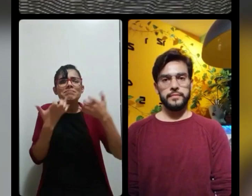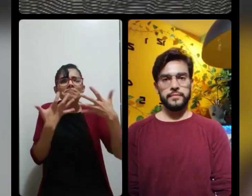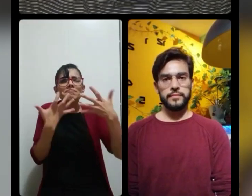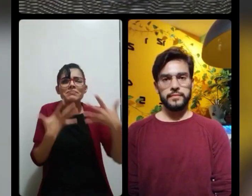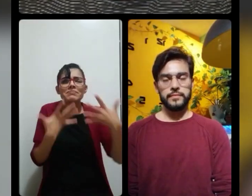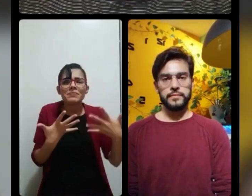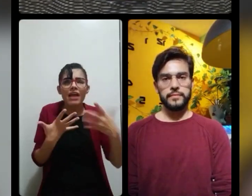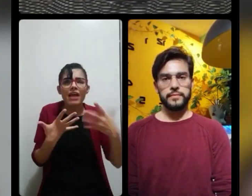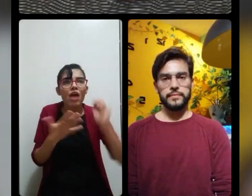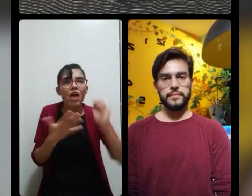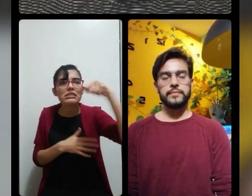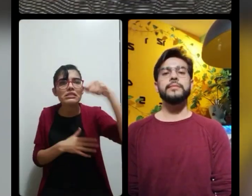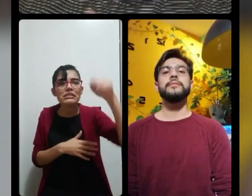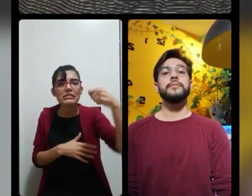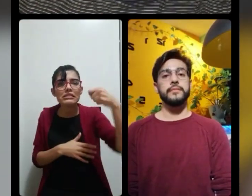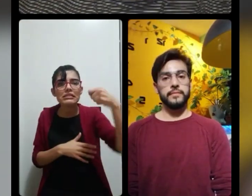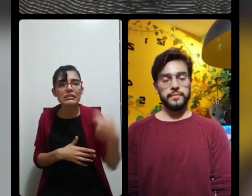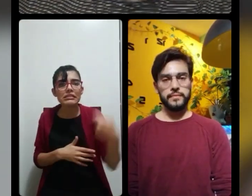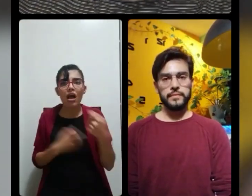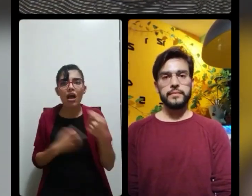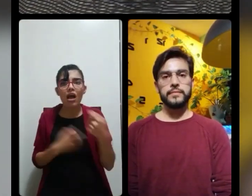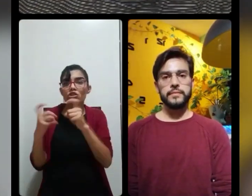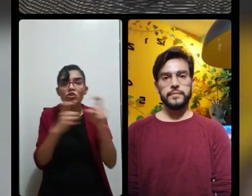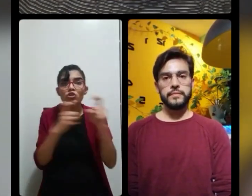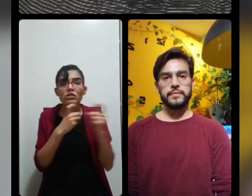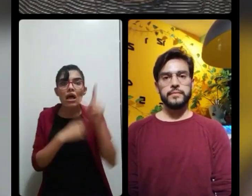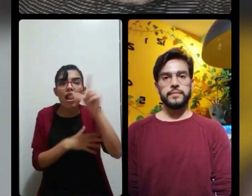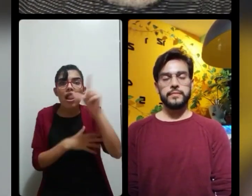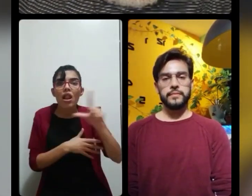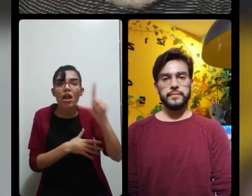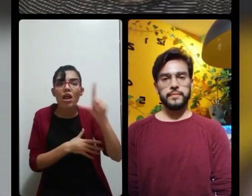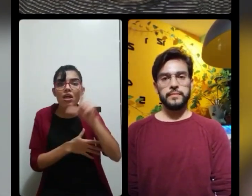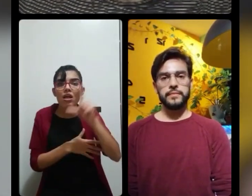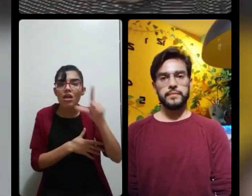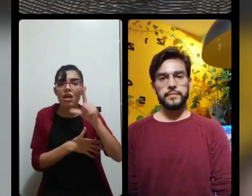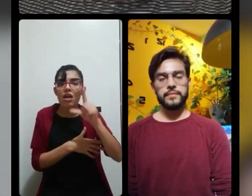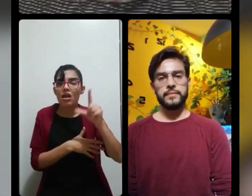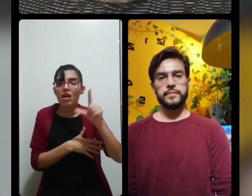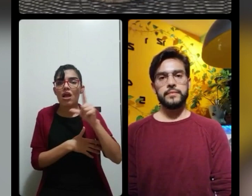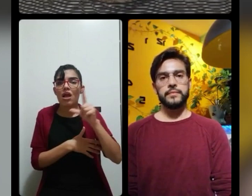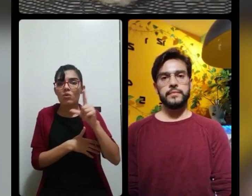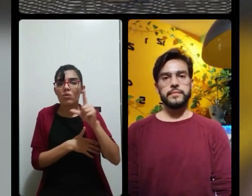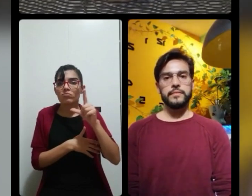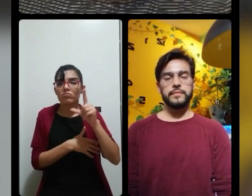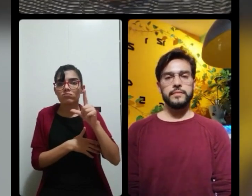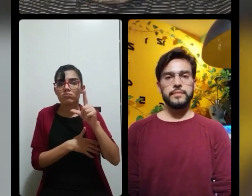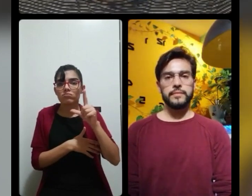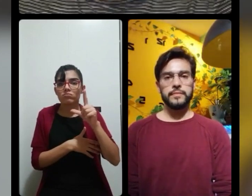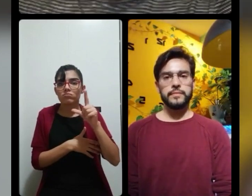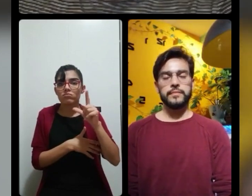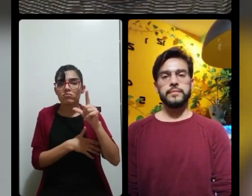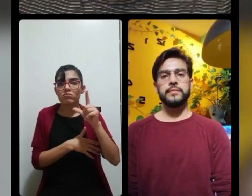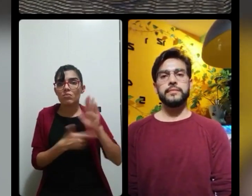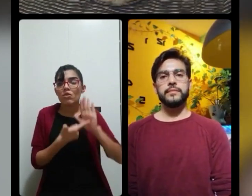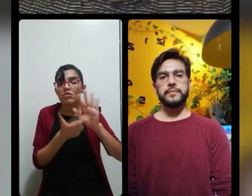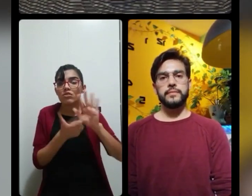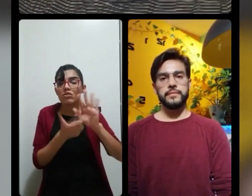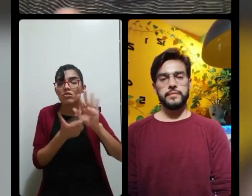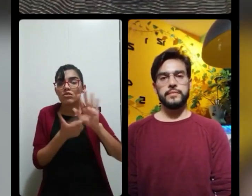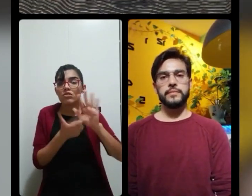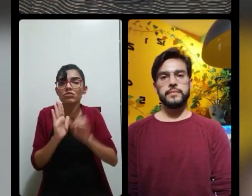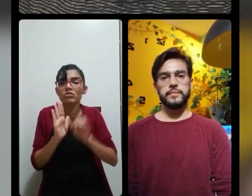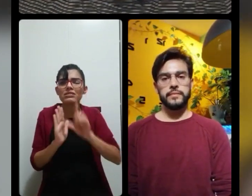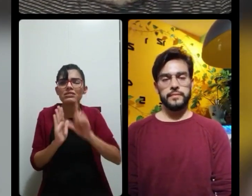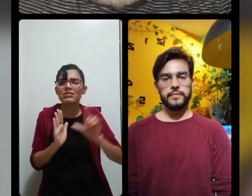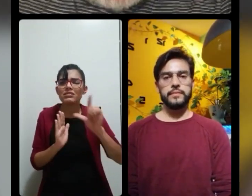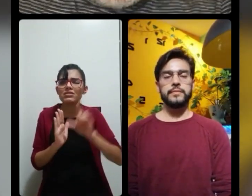discurso literário, ou se eu vou ler um texto, transmitir um texto literário, no jogo polissêmico, no jogo